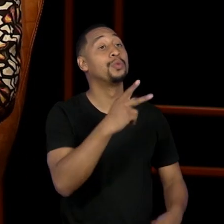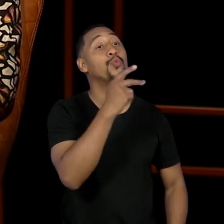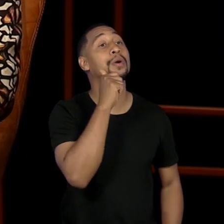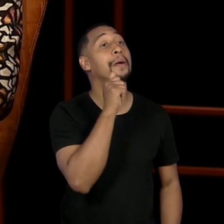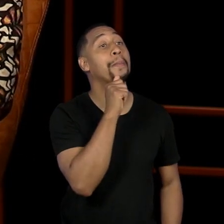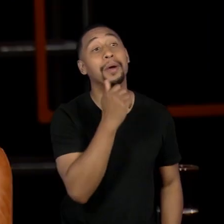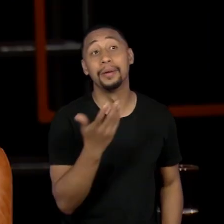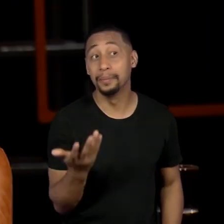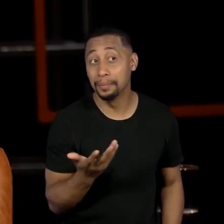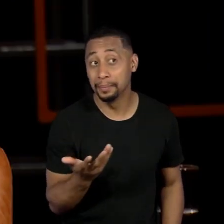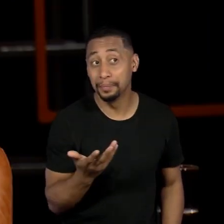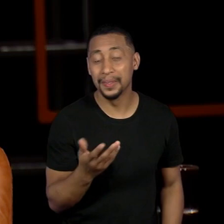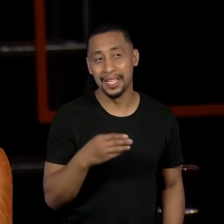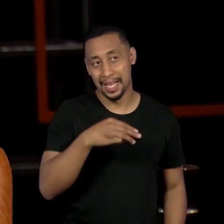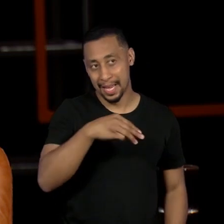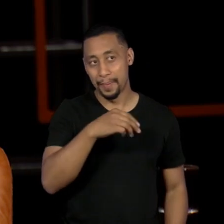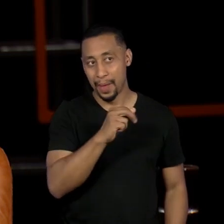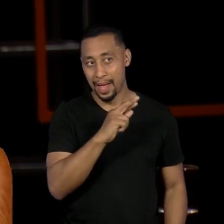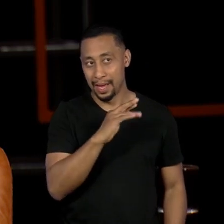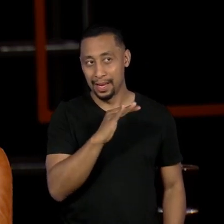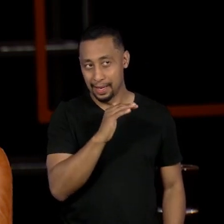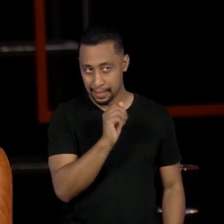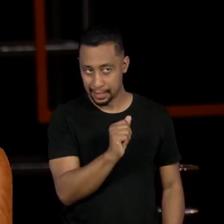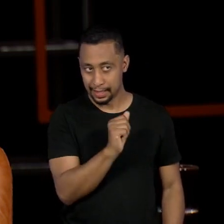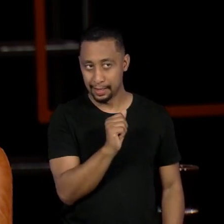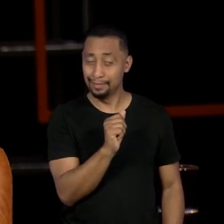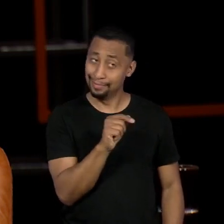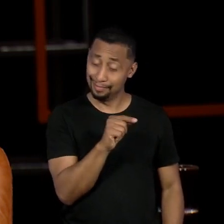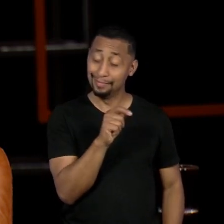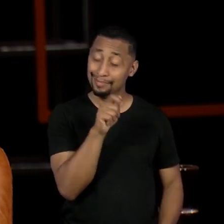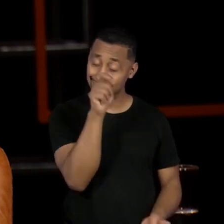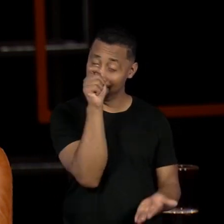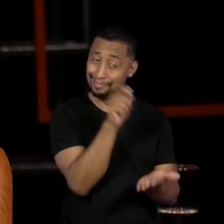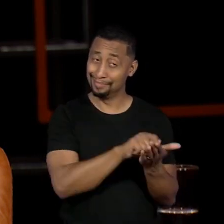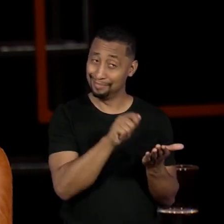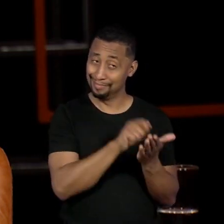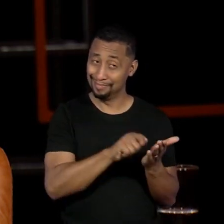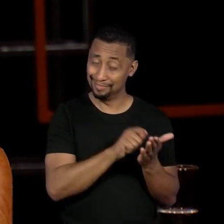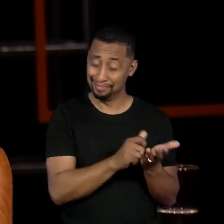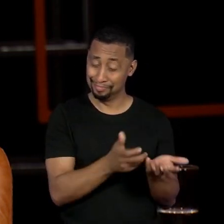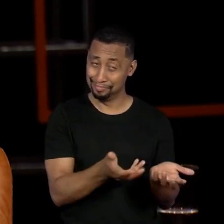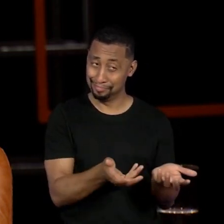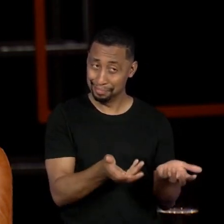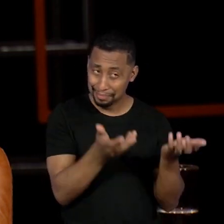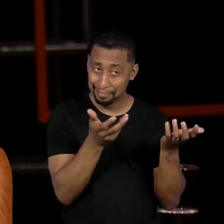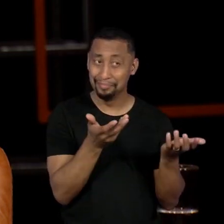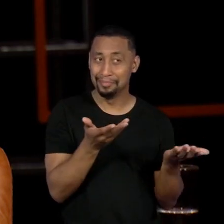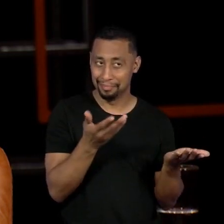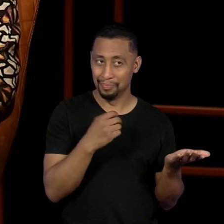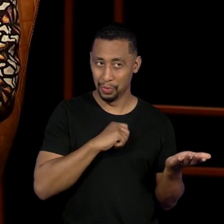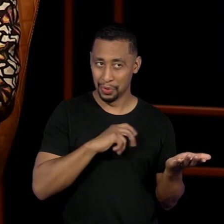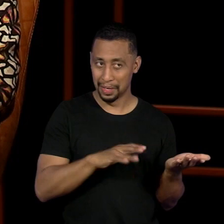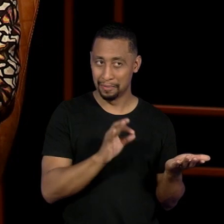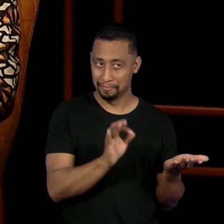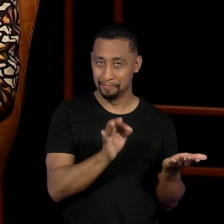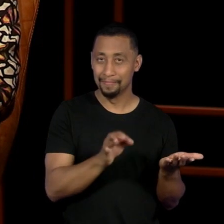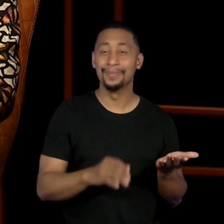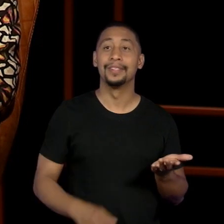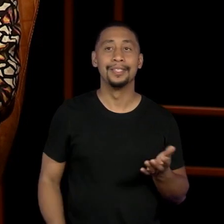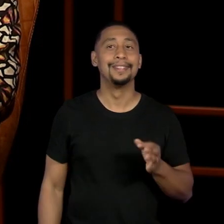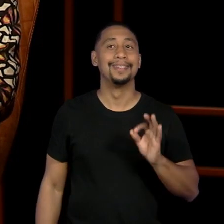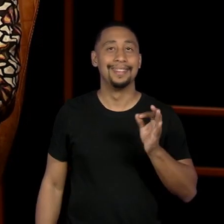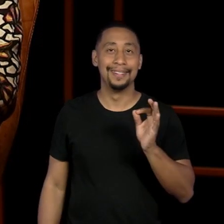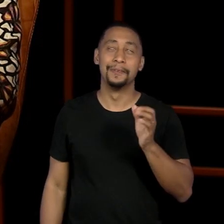Foi. a Maria Alberta Meneres, que é uma grande escritora, muito reconhecida em Portugal, né? Ela